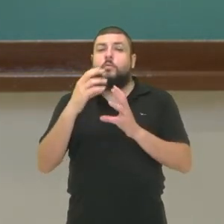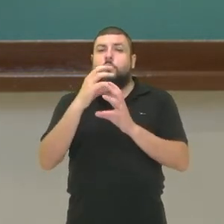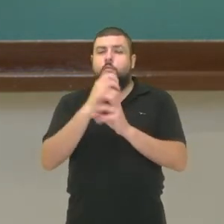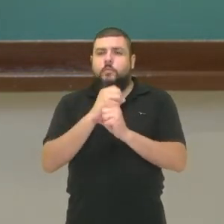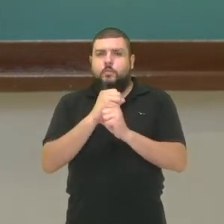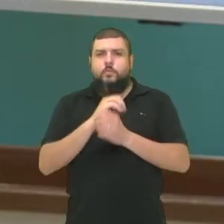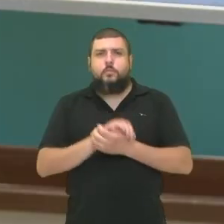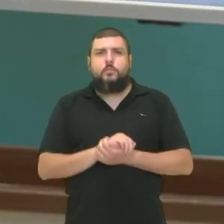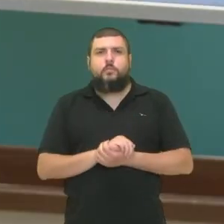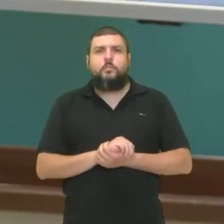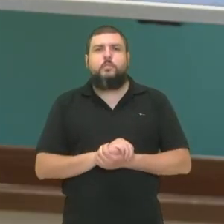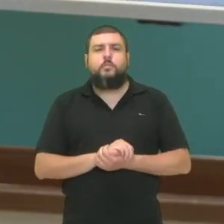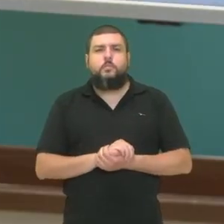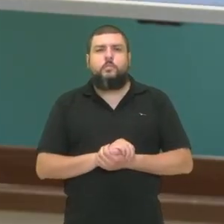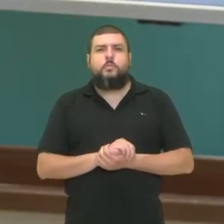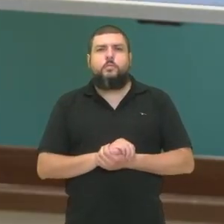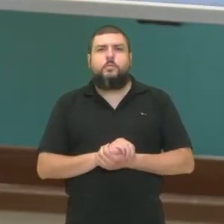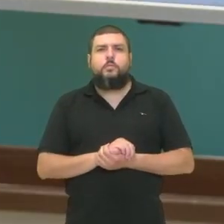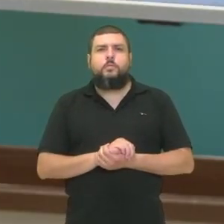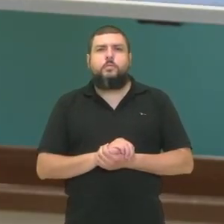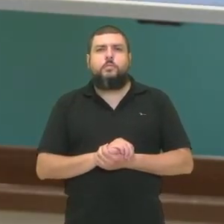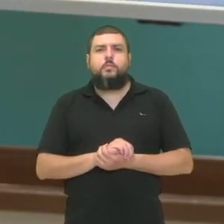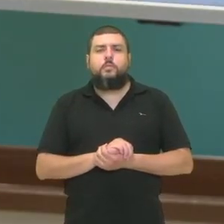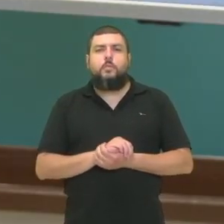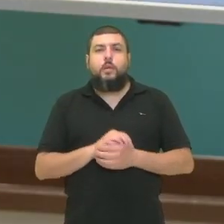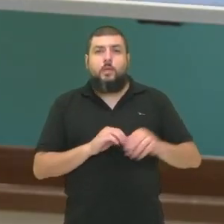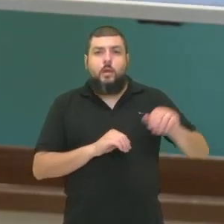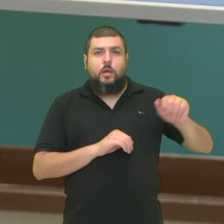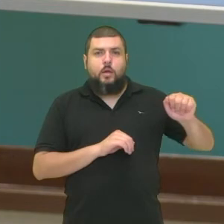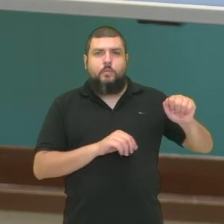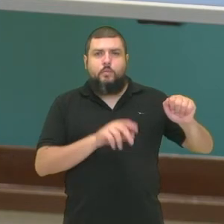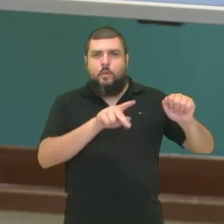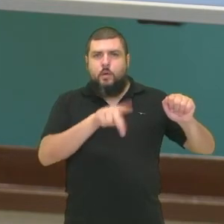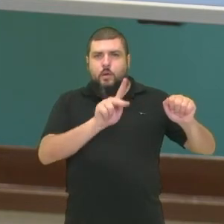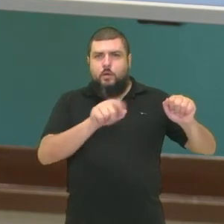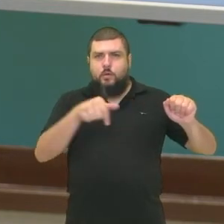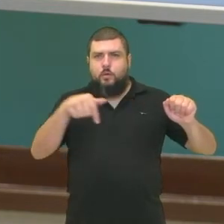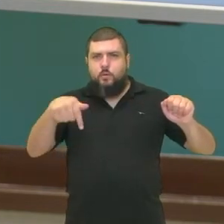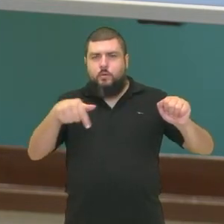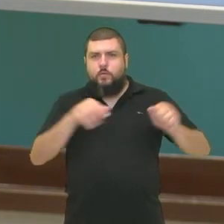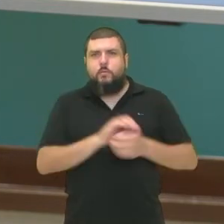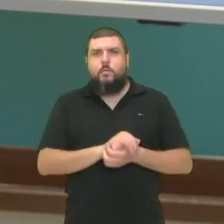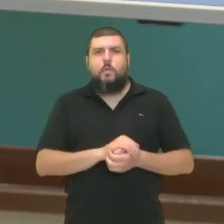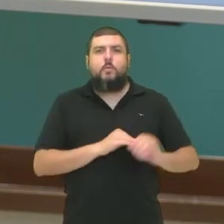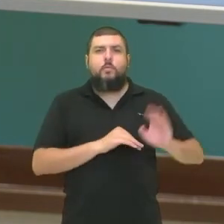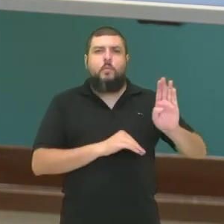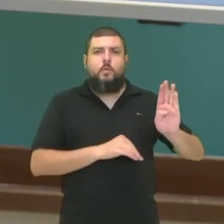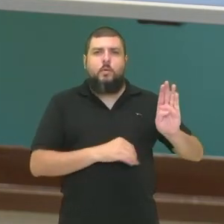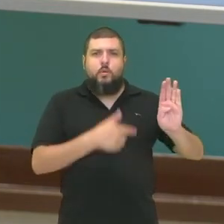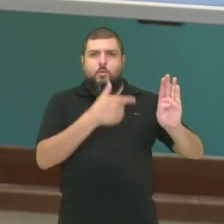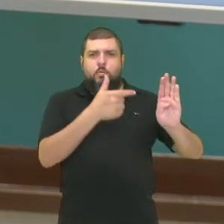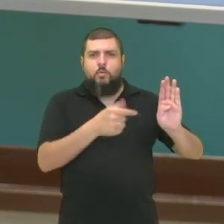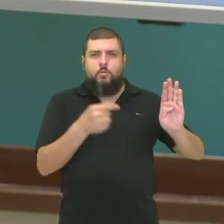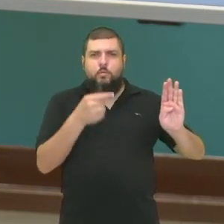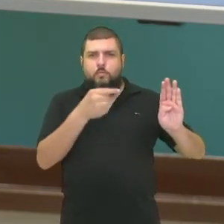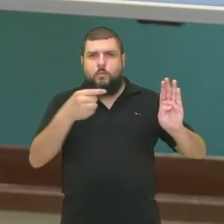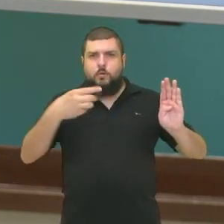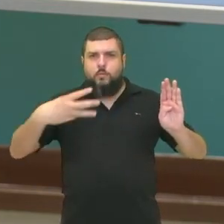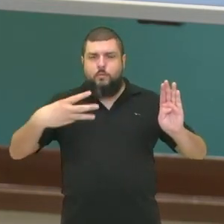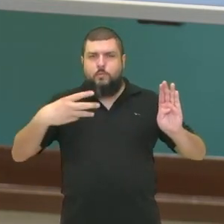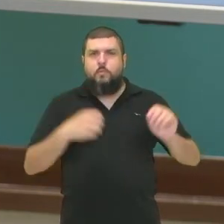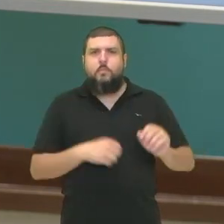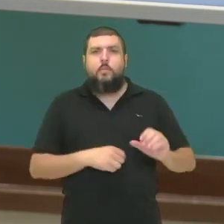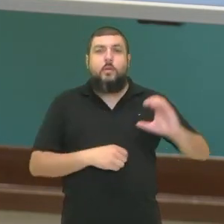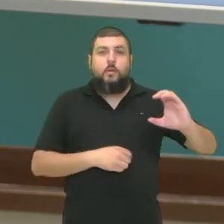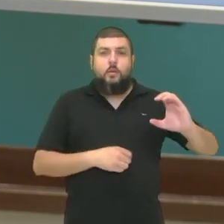Então, eu tenho o ponto A, que é K7, o ponto B, 2 e menos 3, e o ponto C, K e 1.